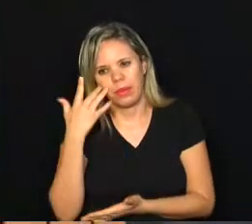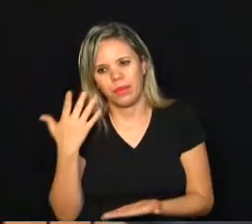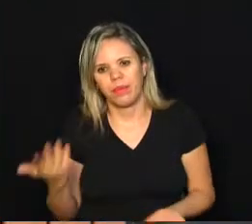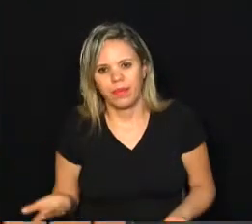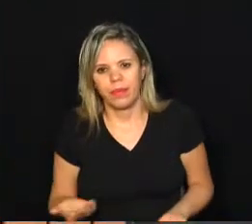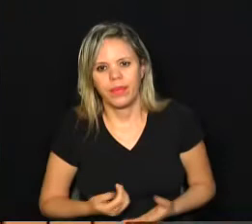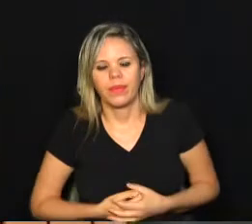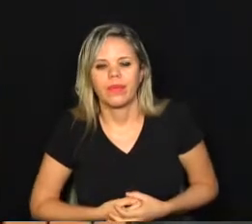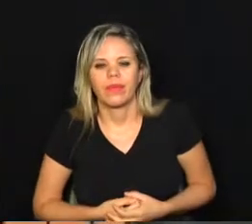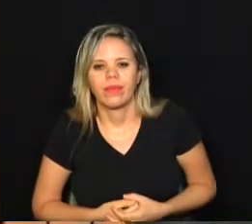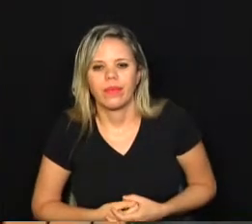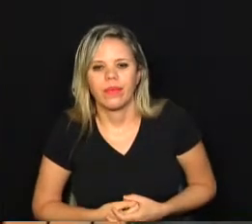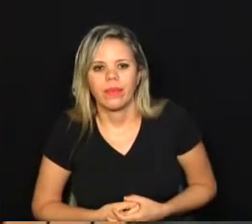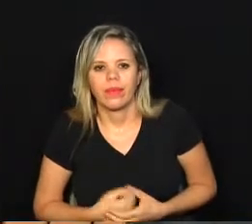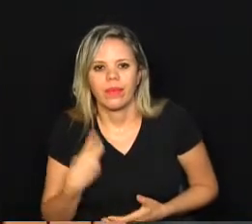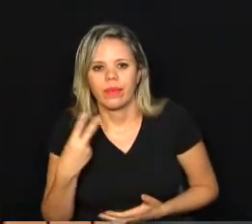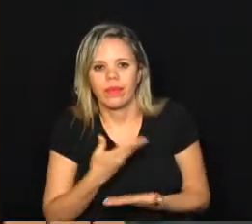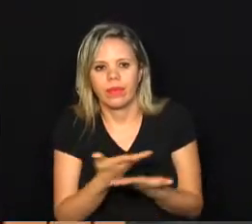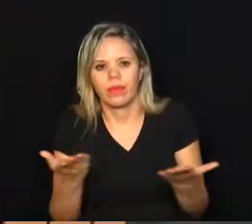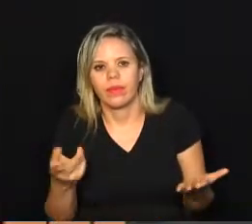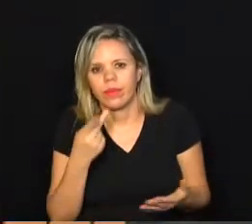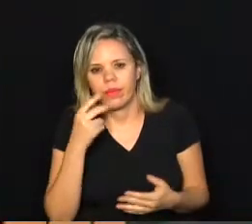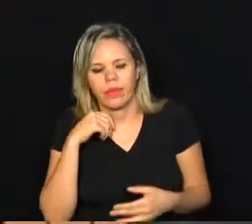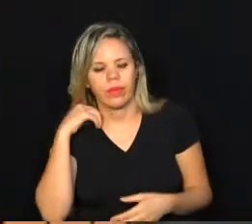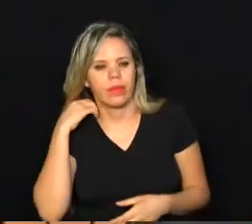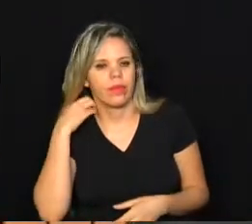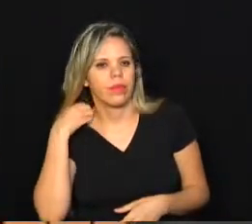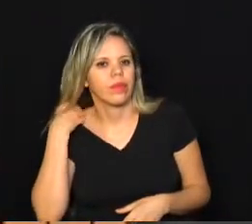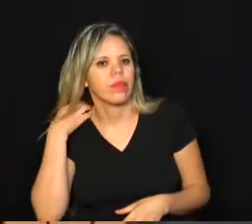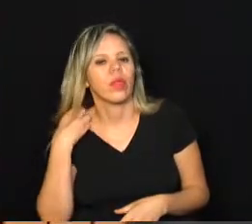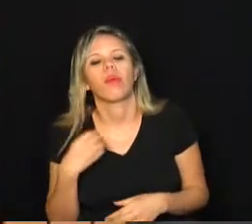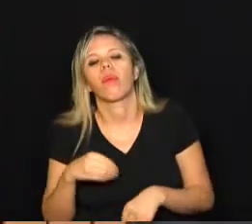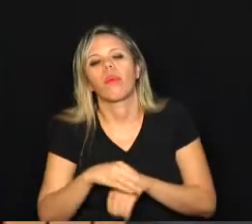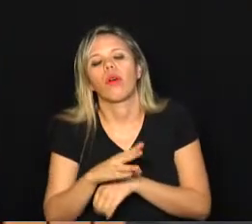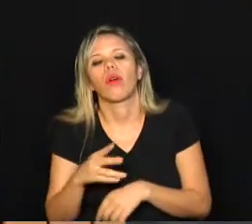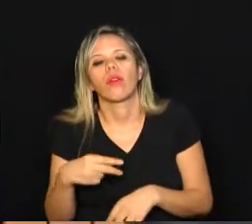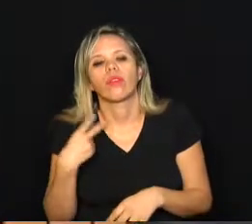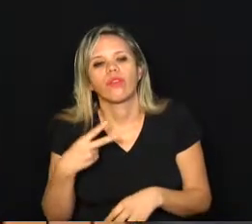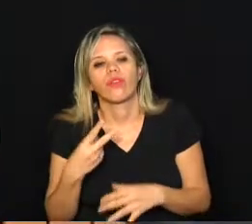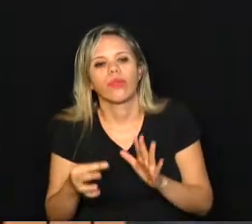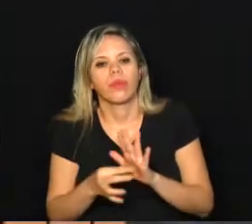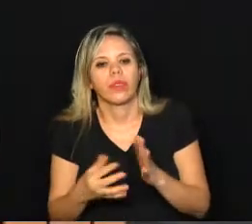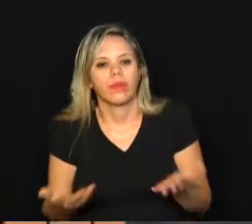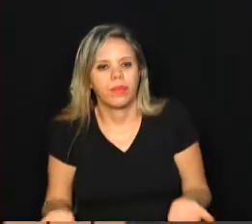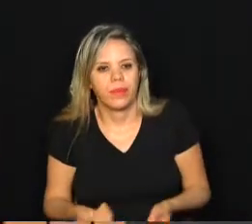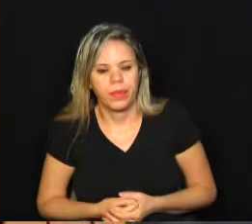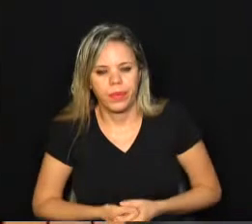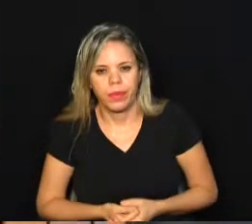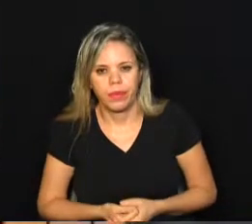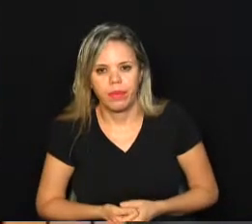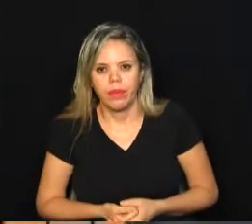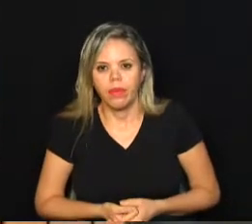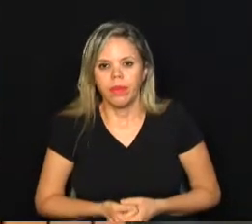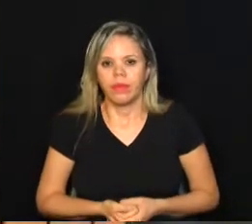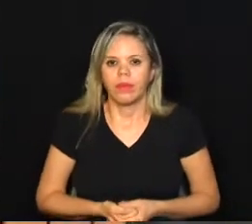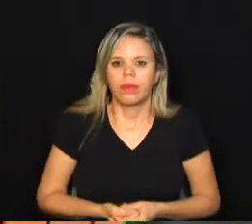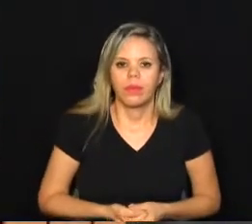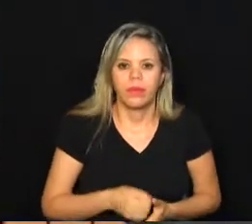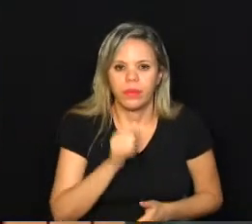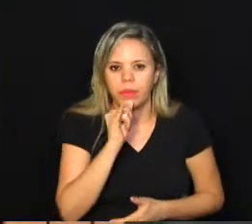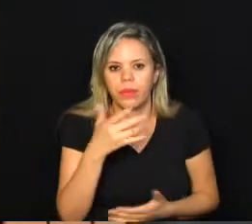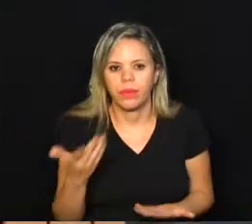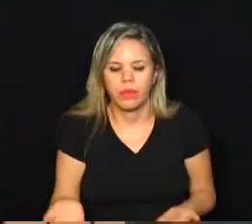Como que os vereadores da comissão podem contribuir como legisladores, né? Foi comentado